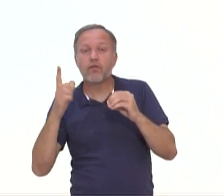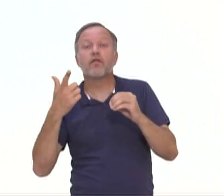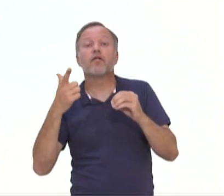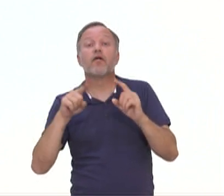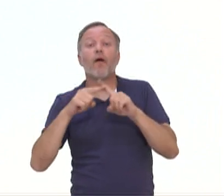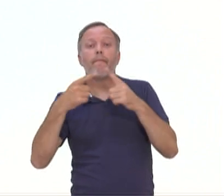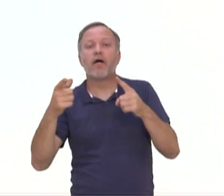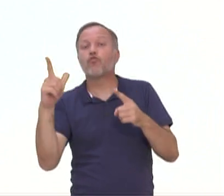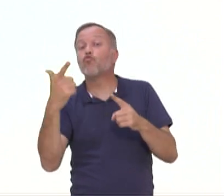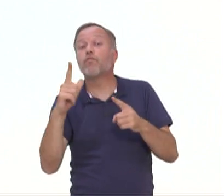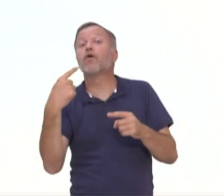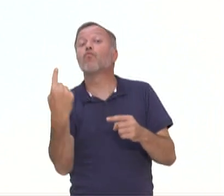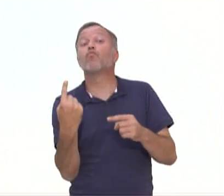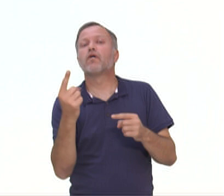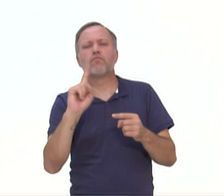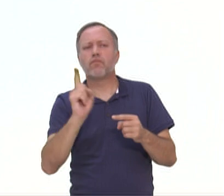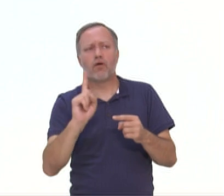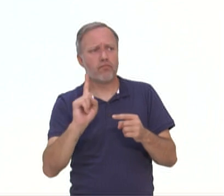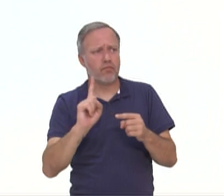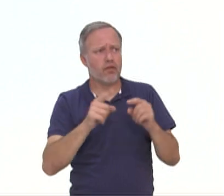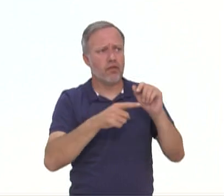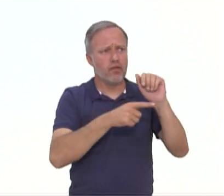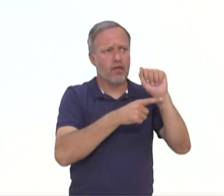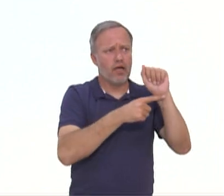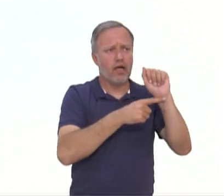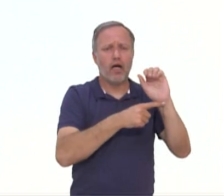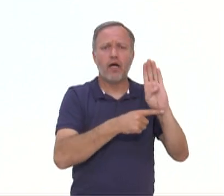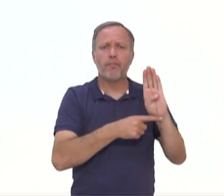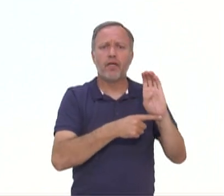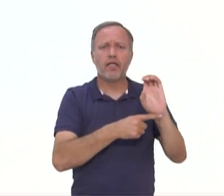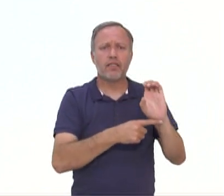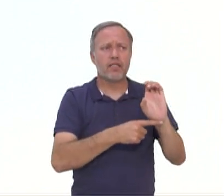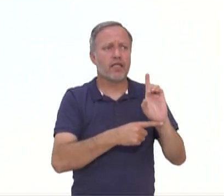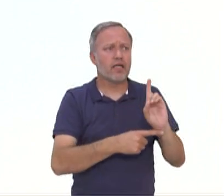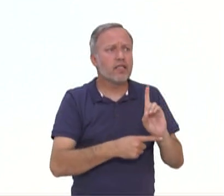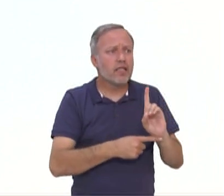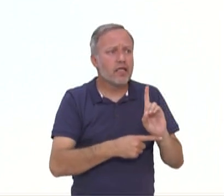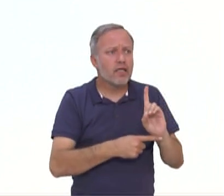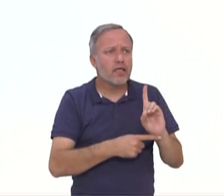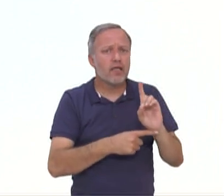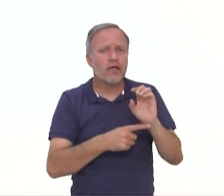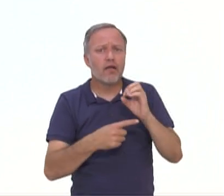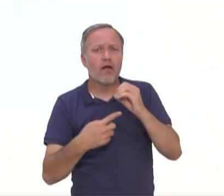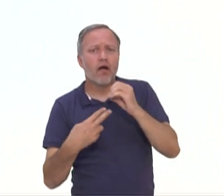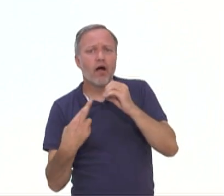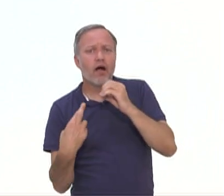ribossomo, citoplasma, DNA ou mitocôndrias. Já voltamos.